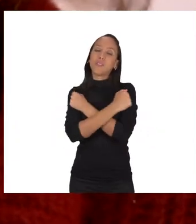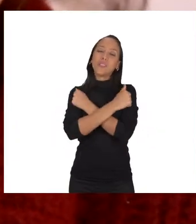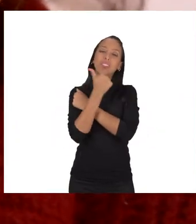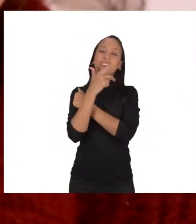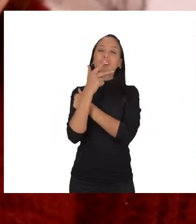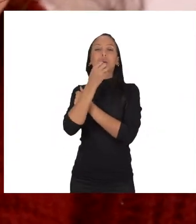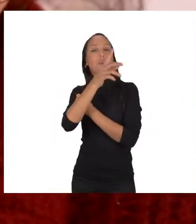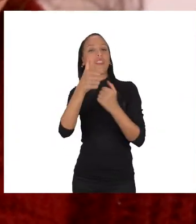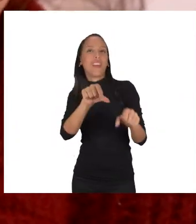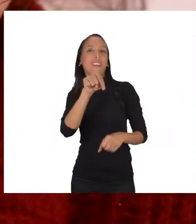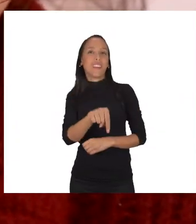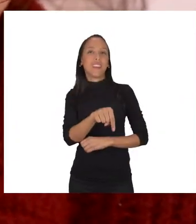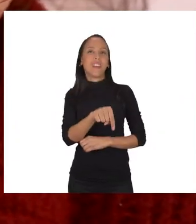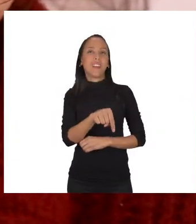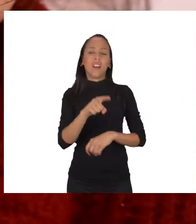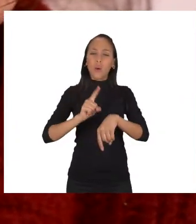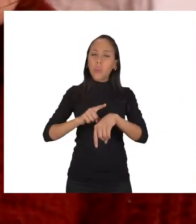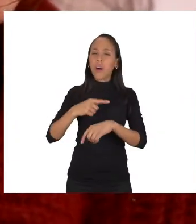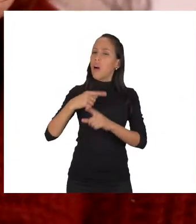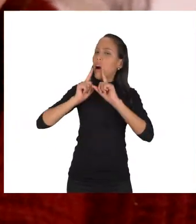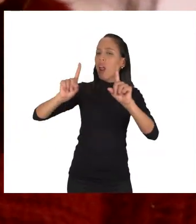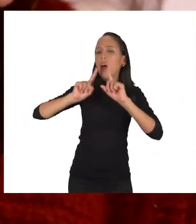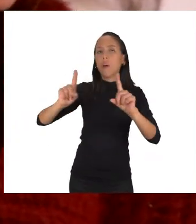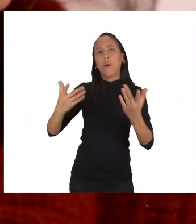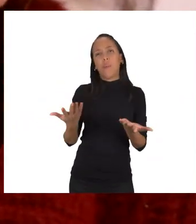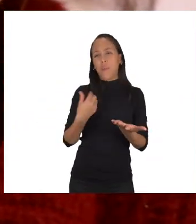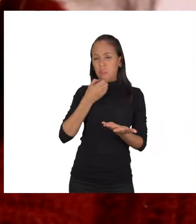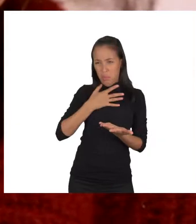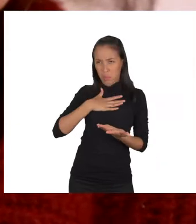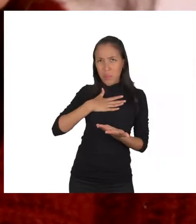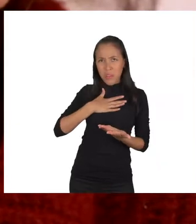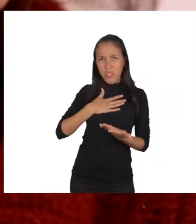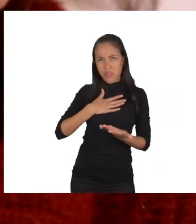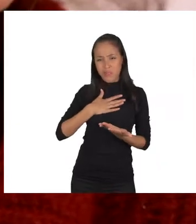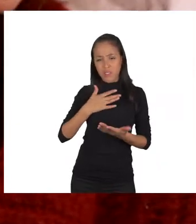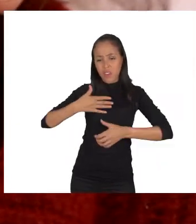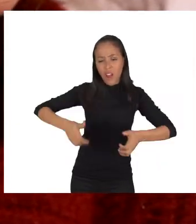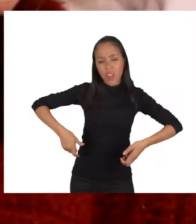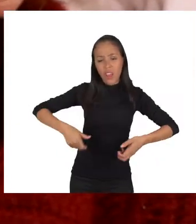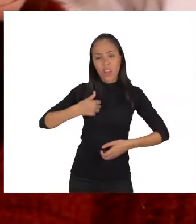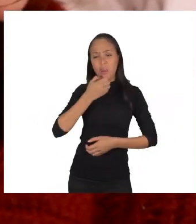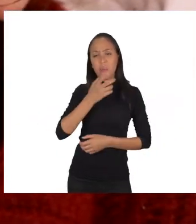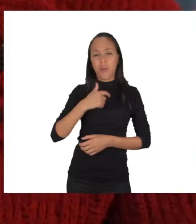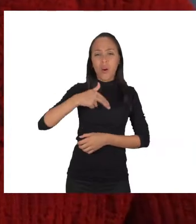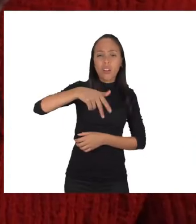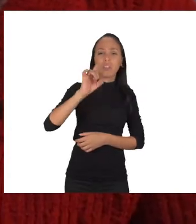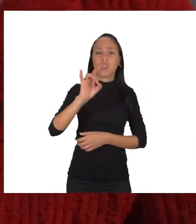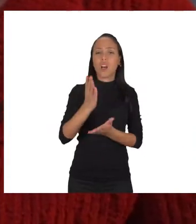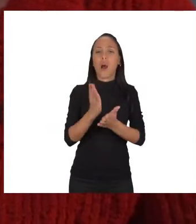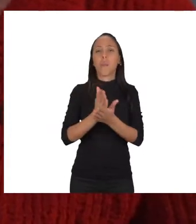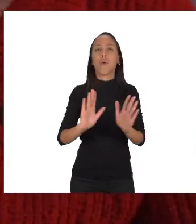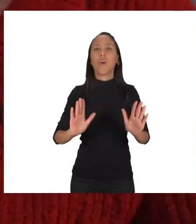bom que você está aqui. Nesse momento eu reclamei que para mim não era bom, porque eu estava numa cadeira, já não podia mais andar sozinho. Então